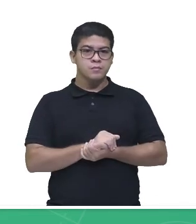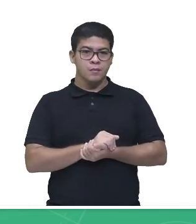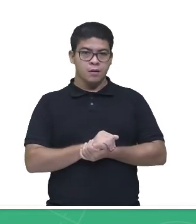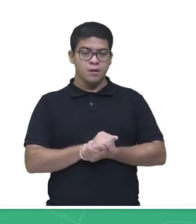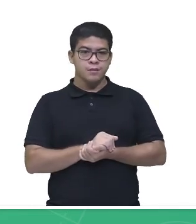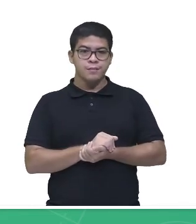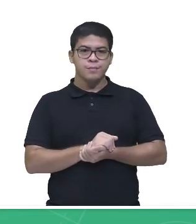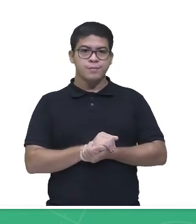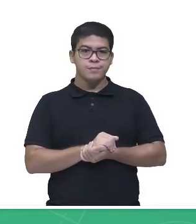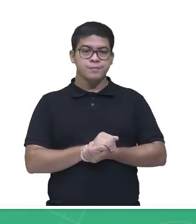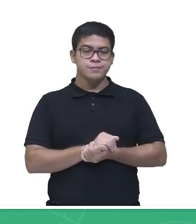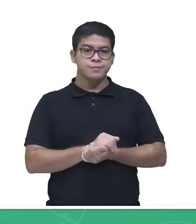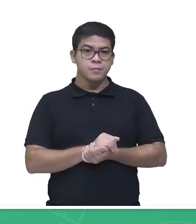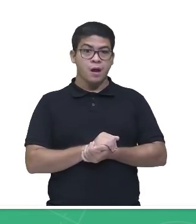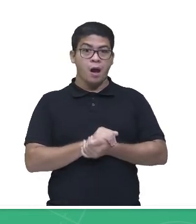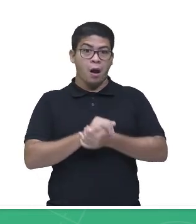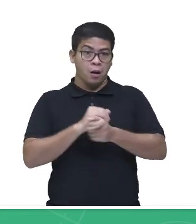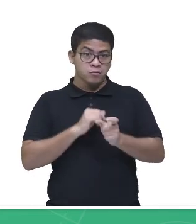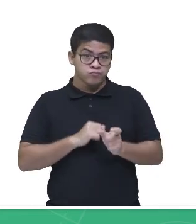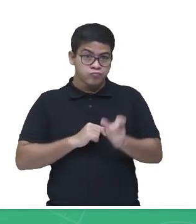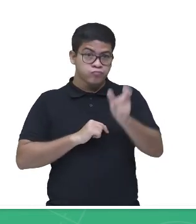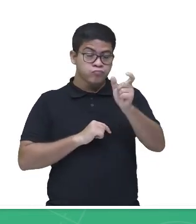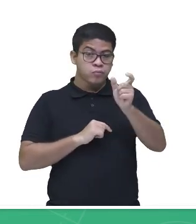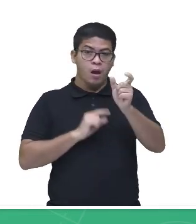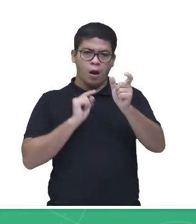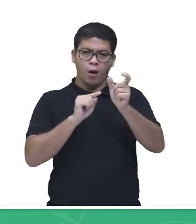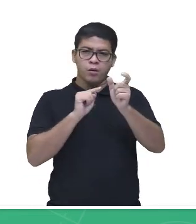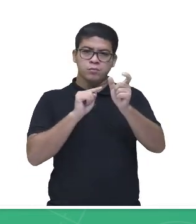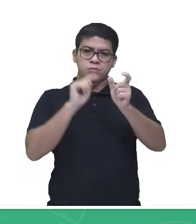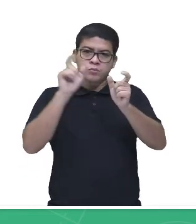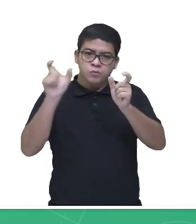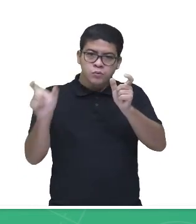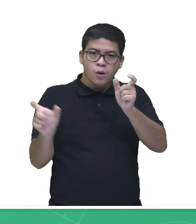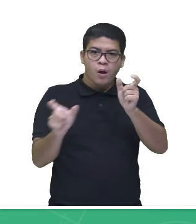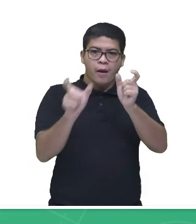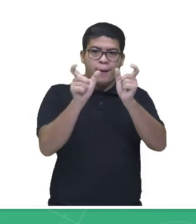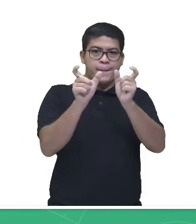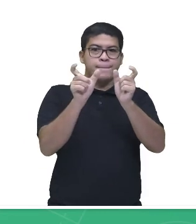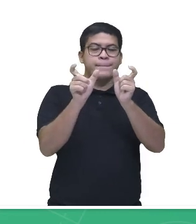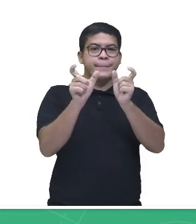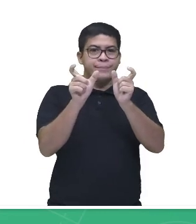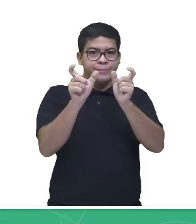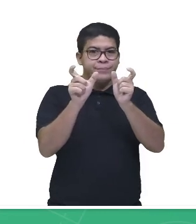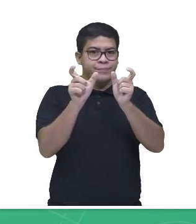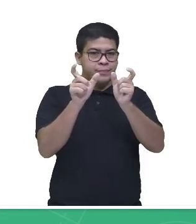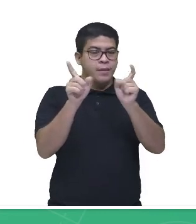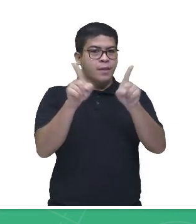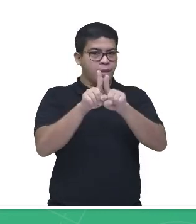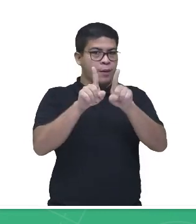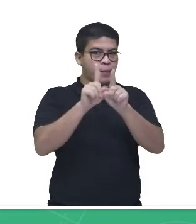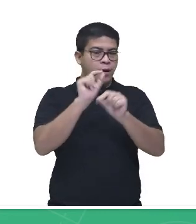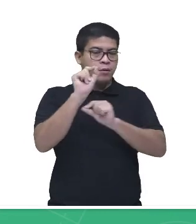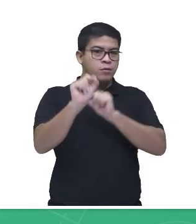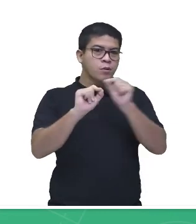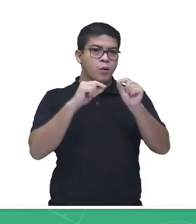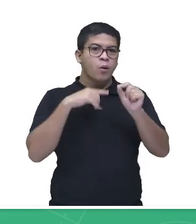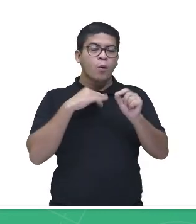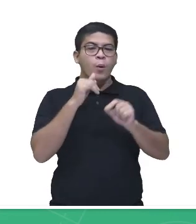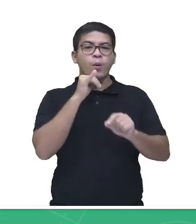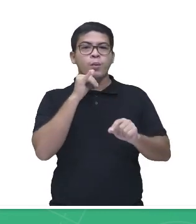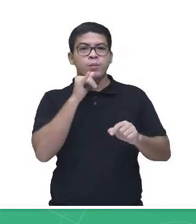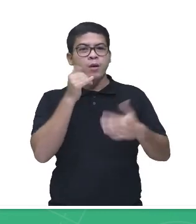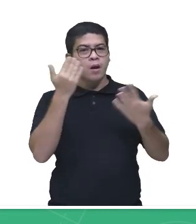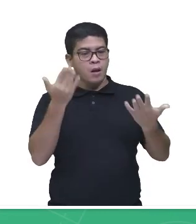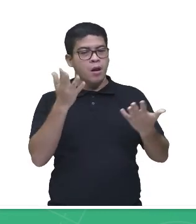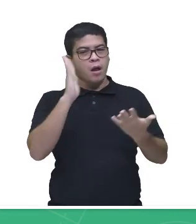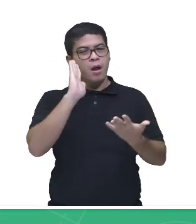aqui o verbo auxiliar, ele vai ficar bem aqui, e depois o verbo principal. O verbo principal é o